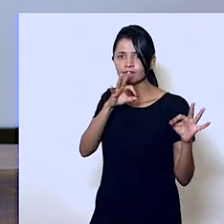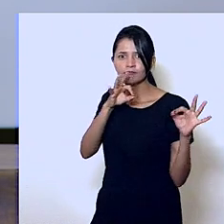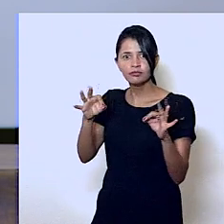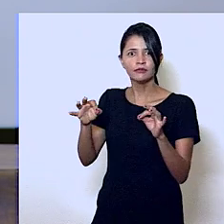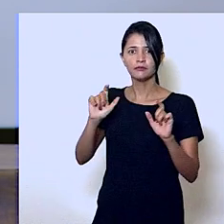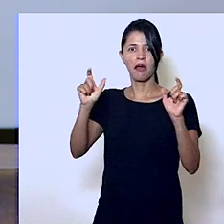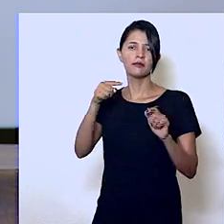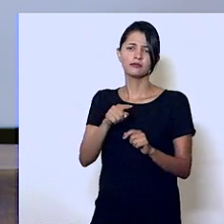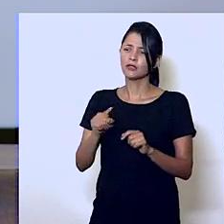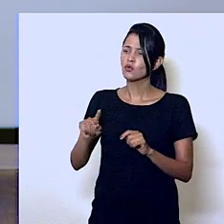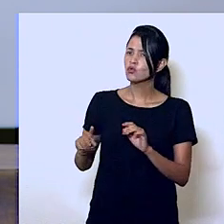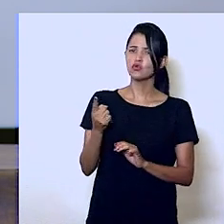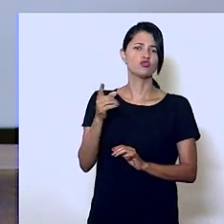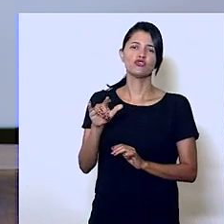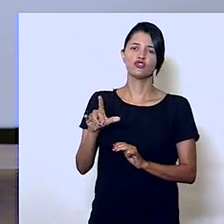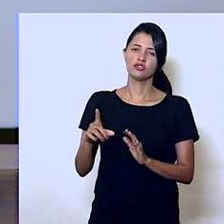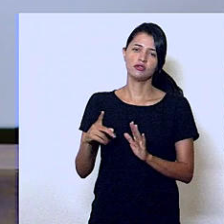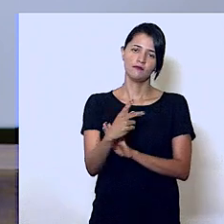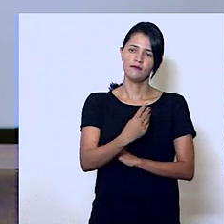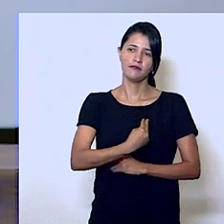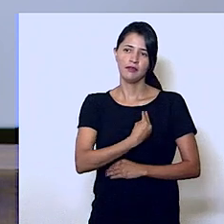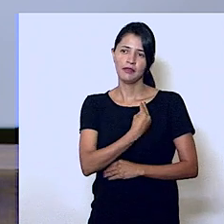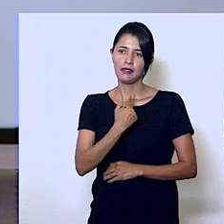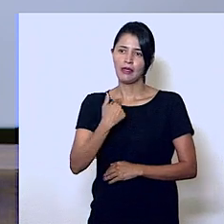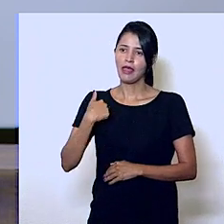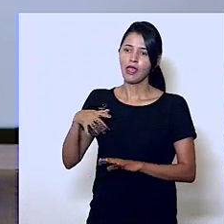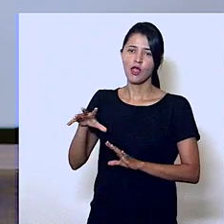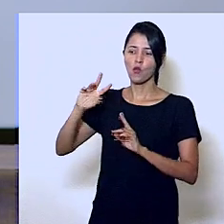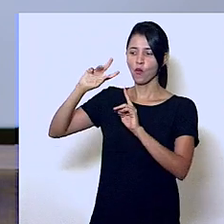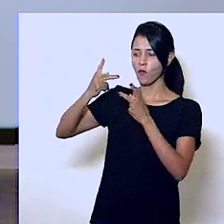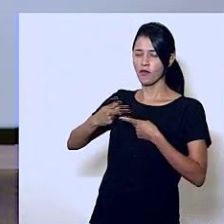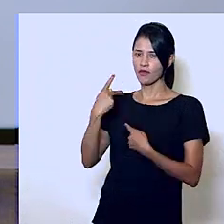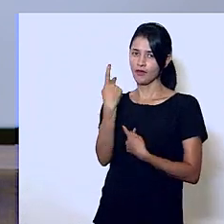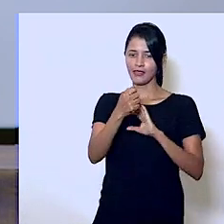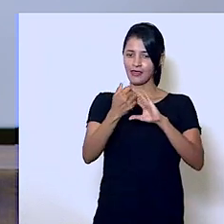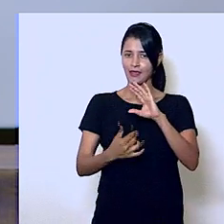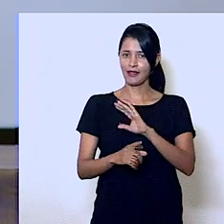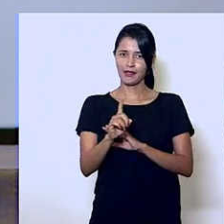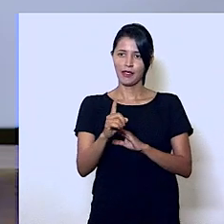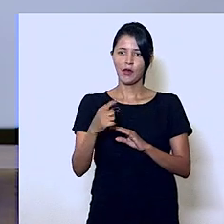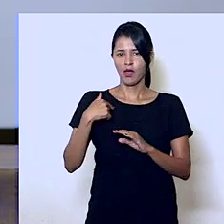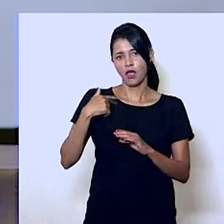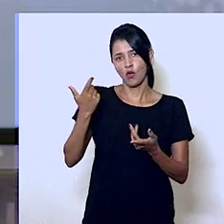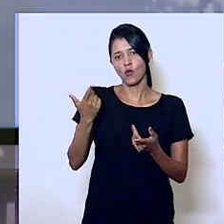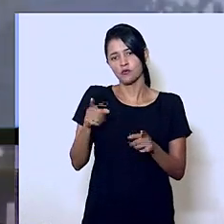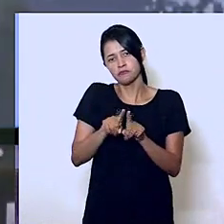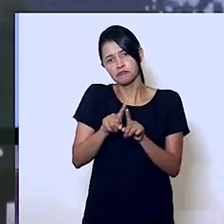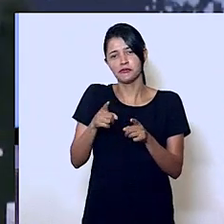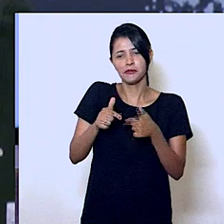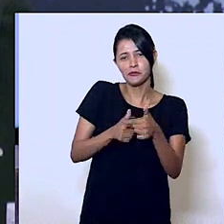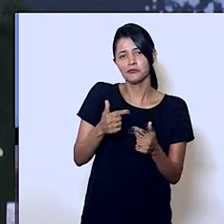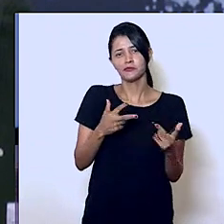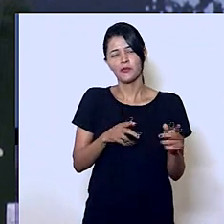pelo jeito, não herdei esse traço dele, apesar de diplomata, porque eu esqueci de mencionar aqui a presença do deputado federal